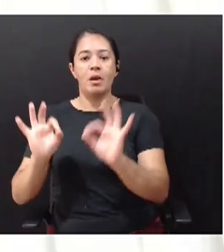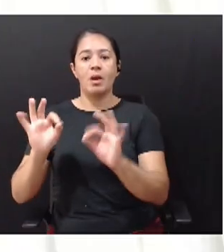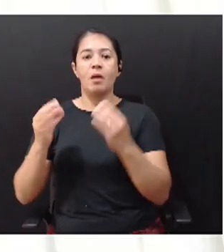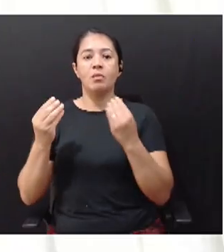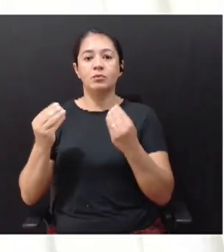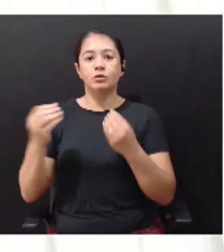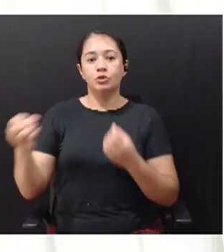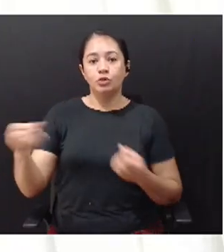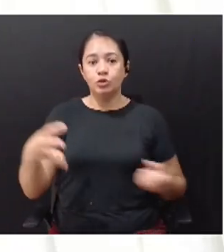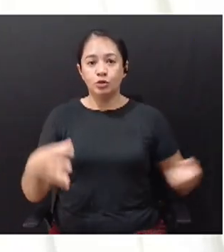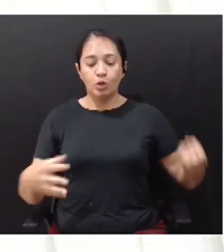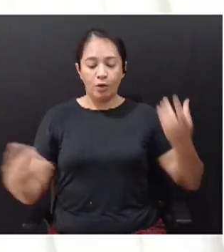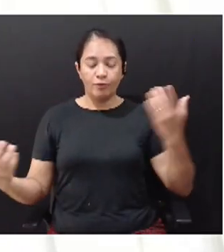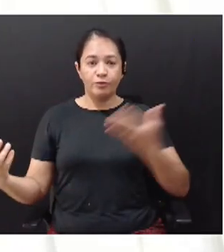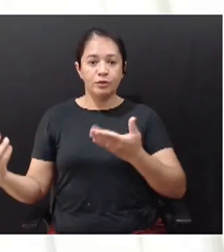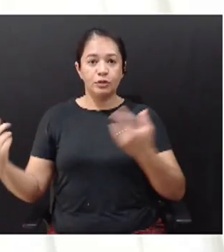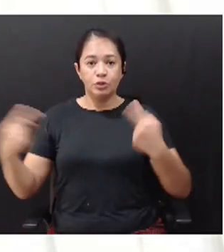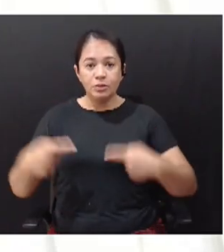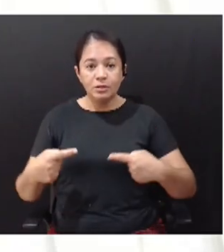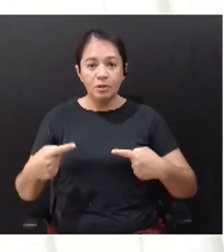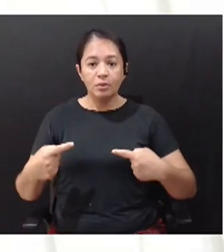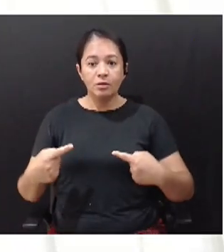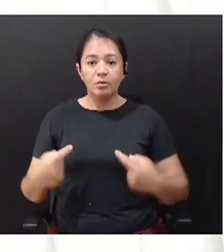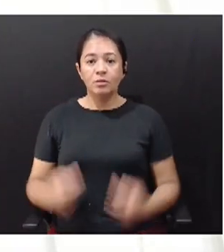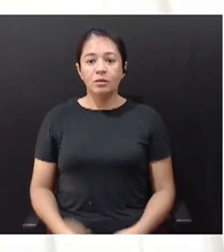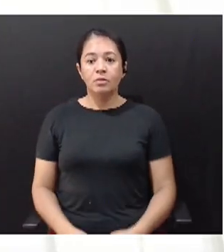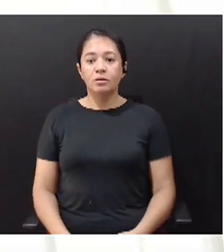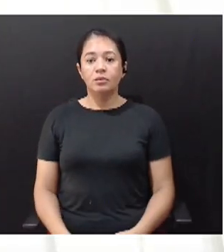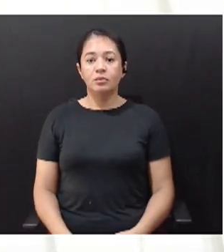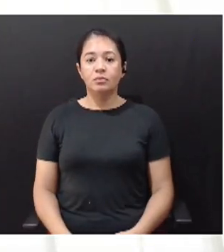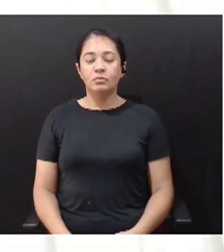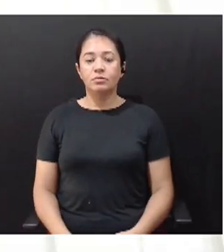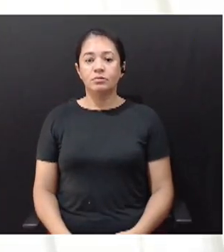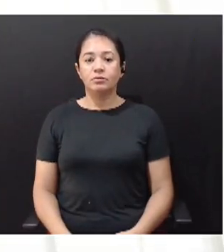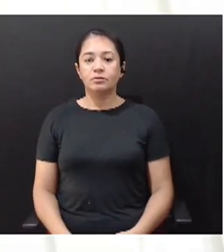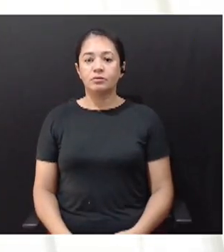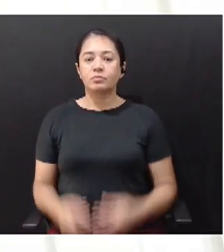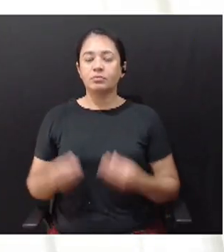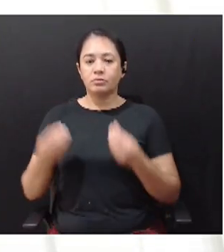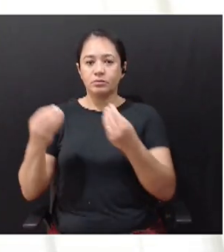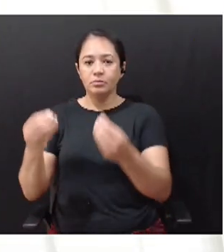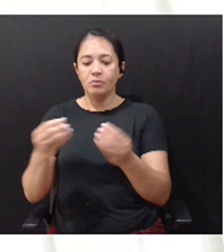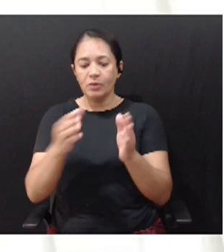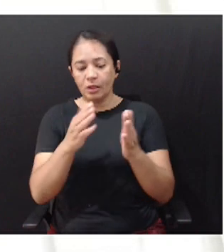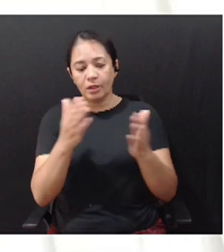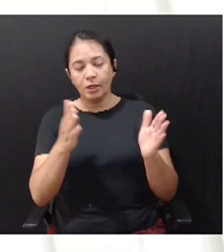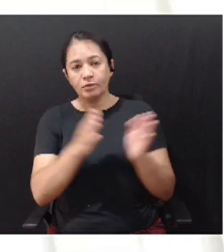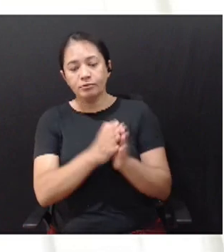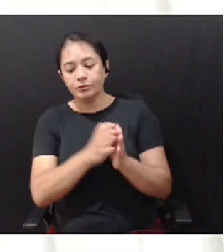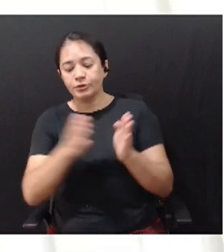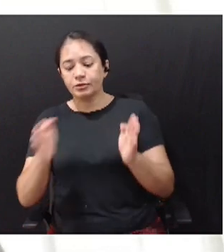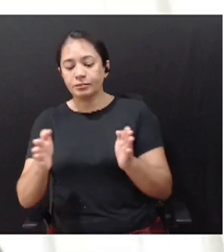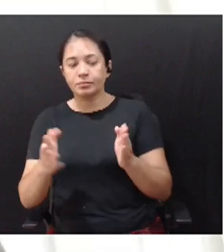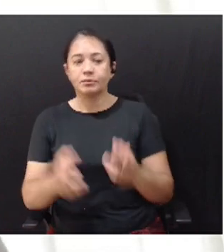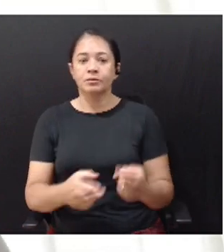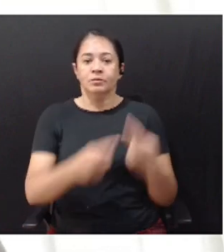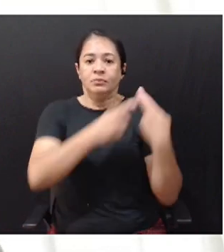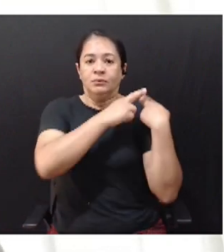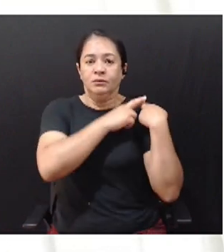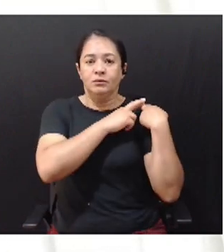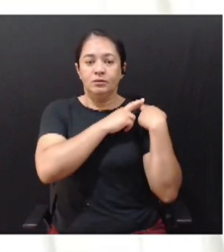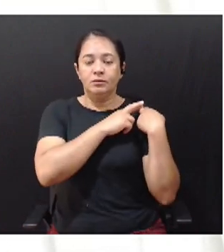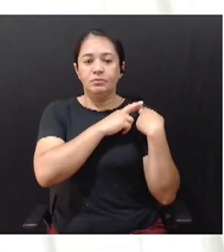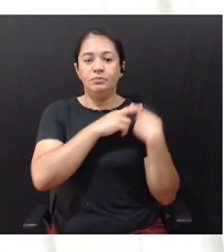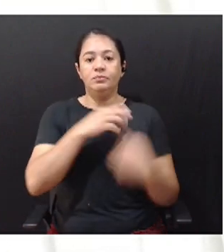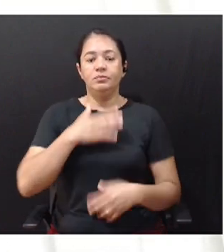desafios, né? Para a entrega de prazos, responsabilidades dentro do trabalho. Então, não